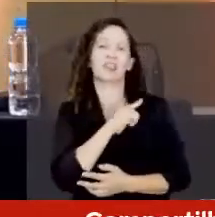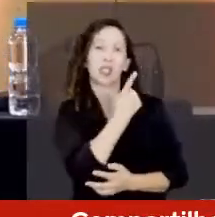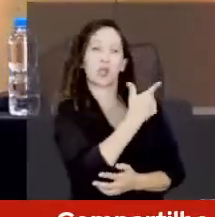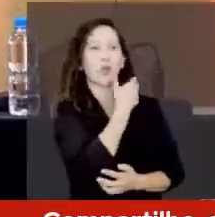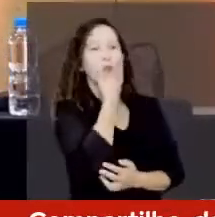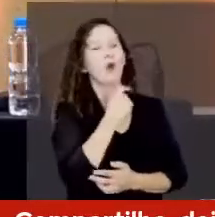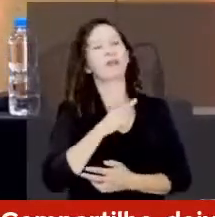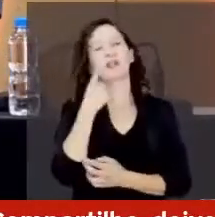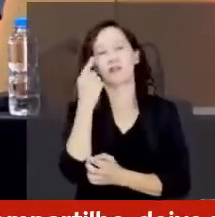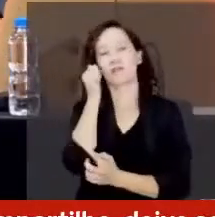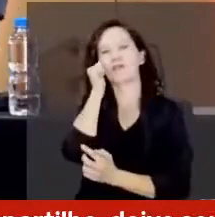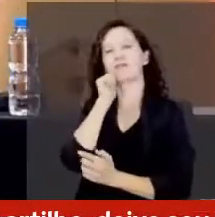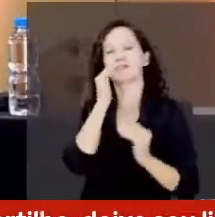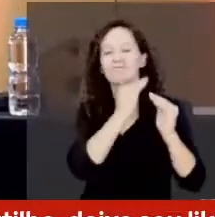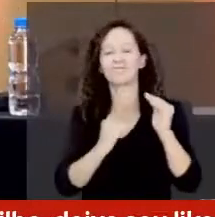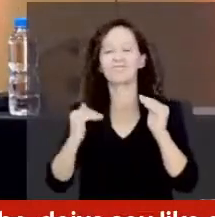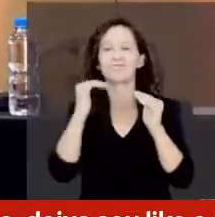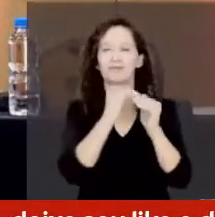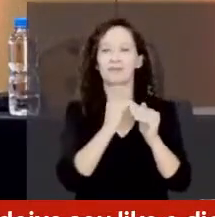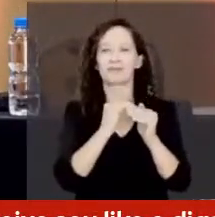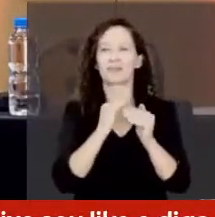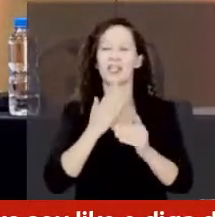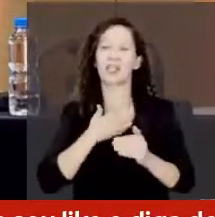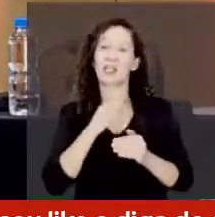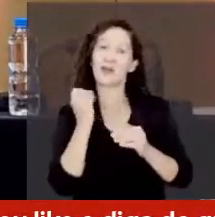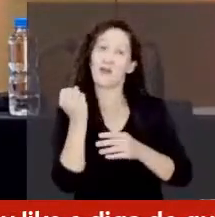foto. Aí.